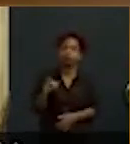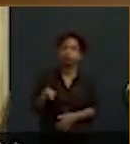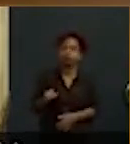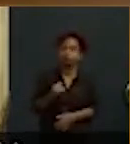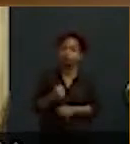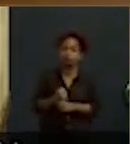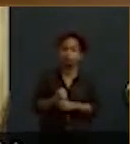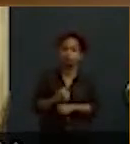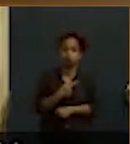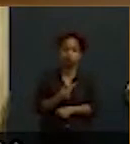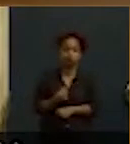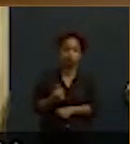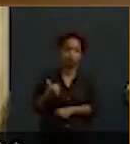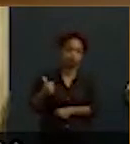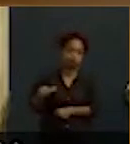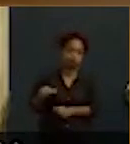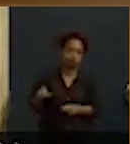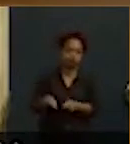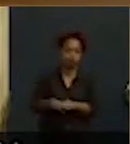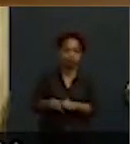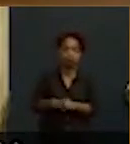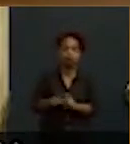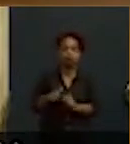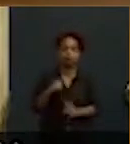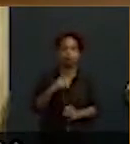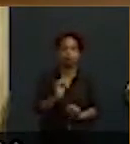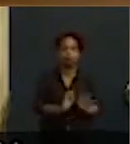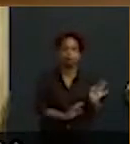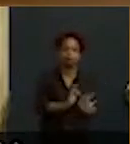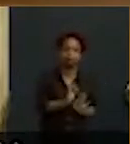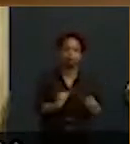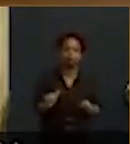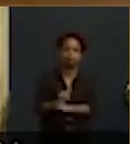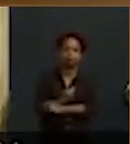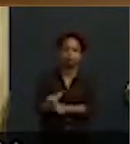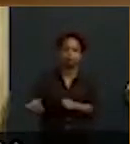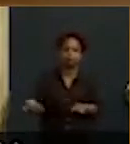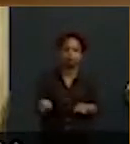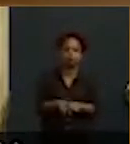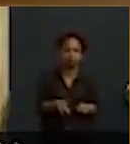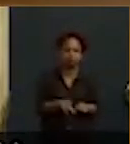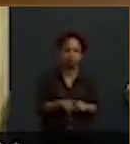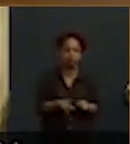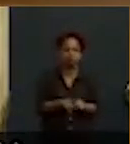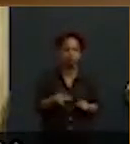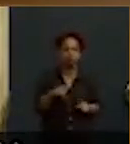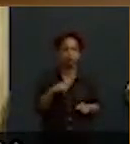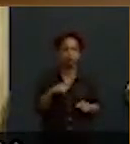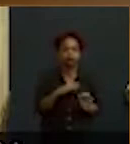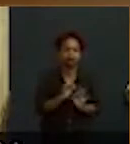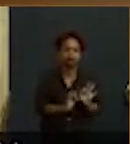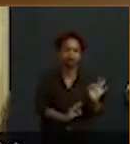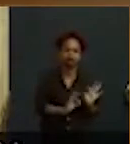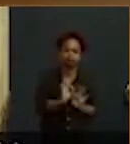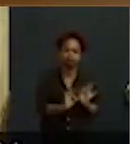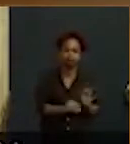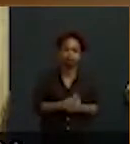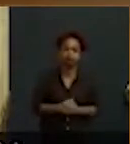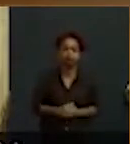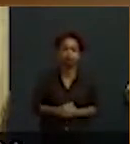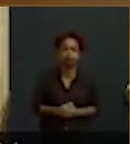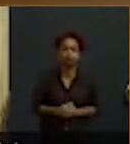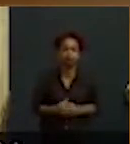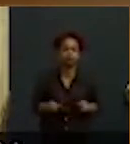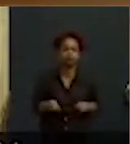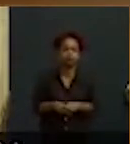2019, é assessor de Planejamento Estratégico e Modernização Organizacional. Além